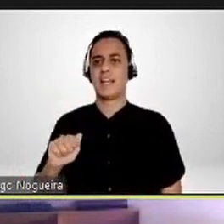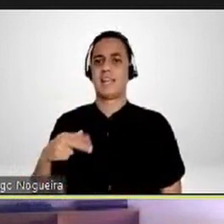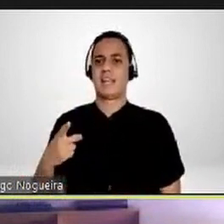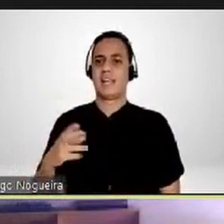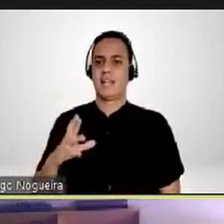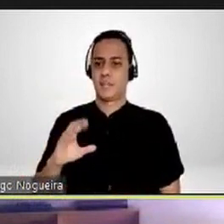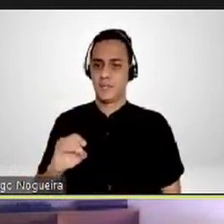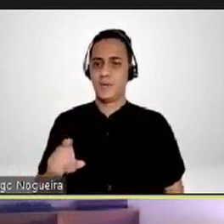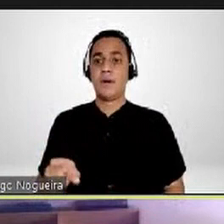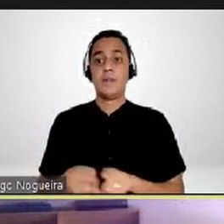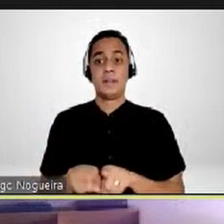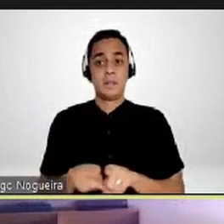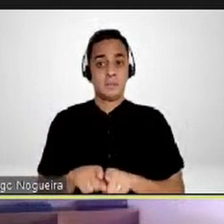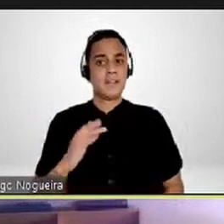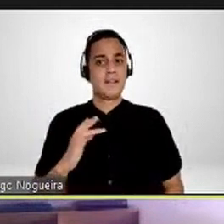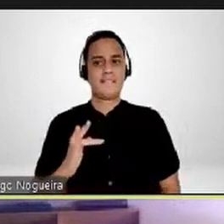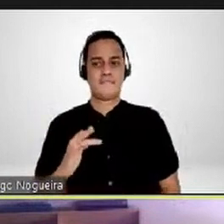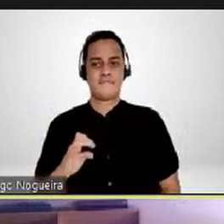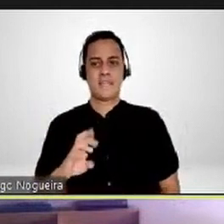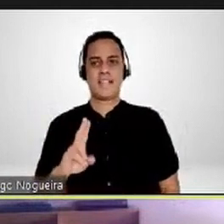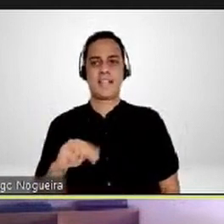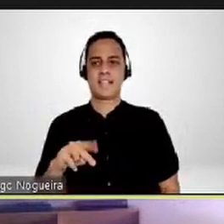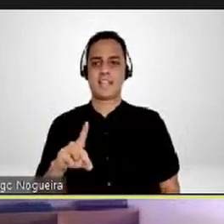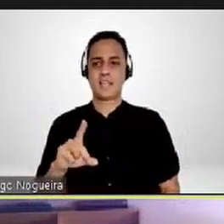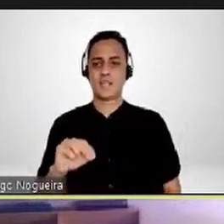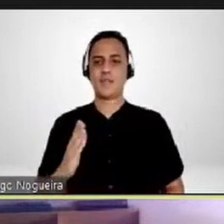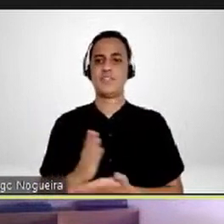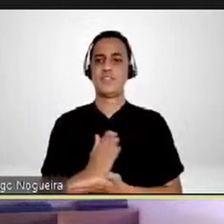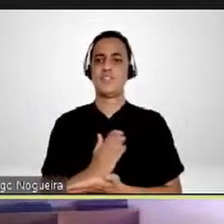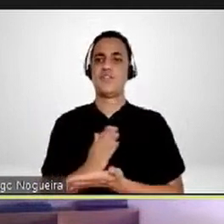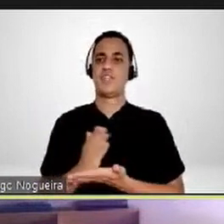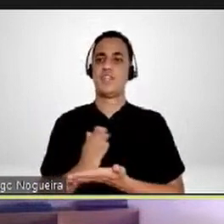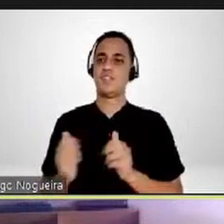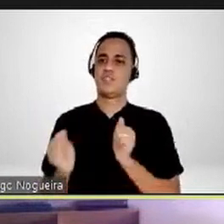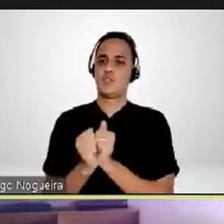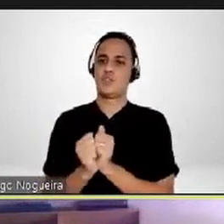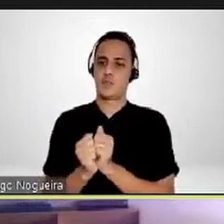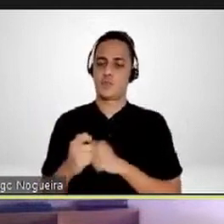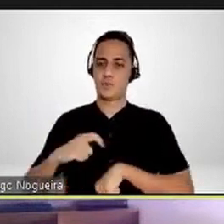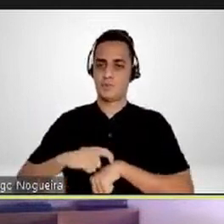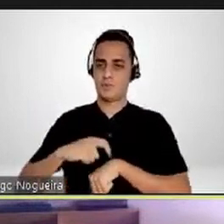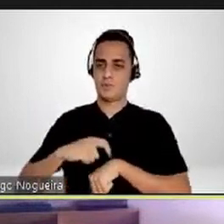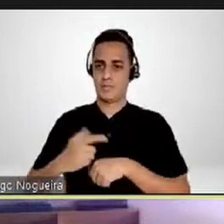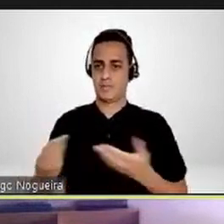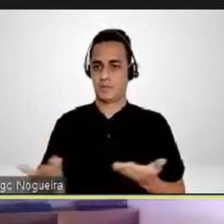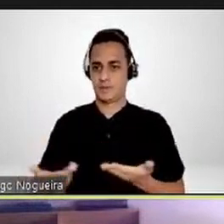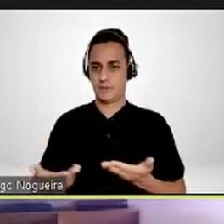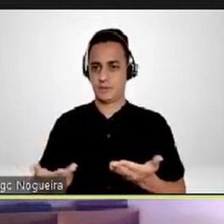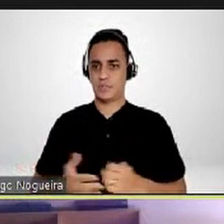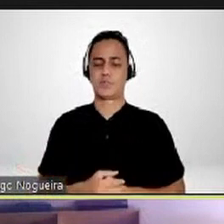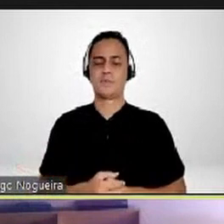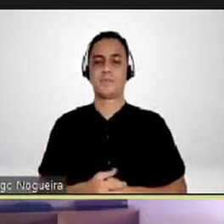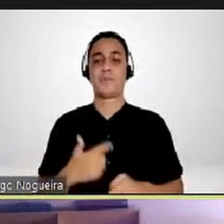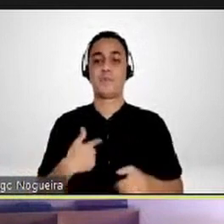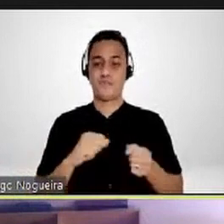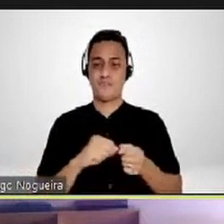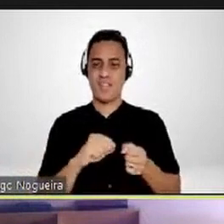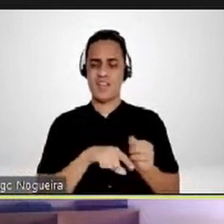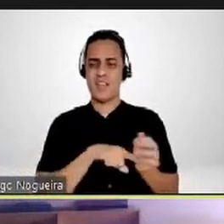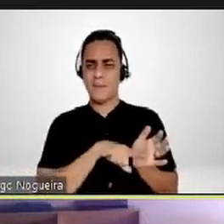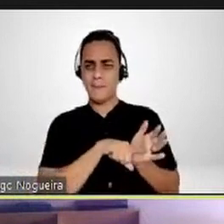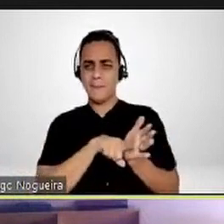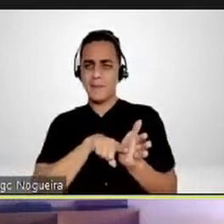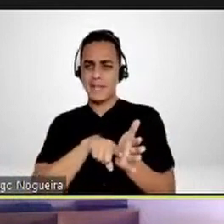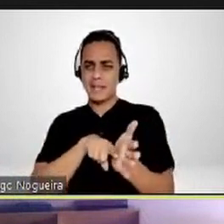que estão dividindo aqui esse espaço de fala comigo, né? Então, para a gente fazer essa pesquisa, nós nos colocamos,